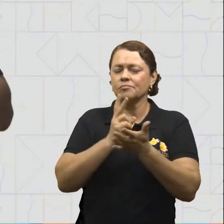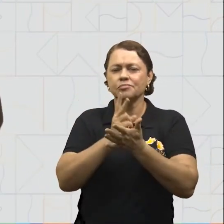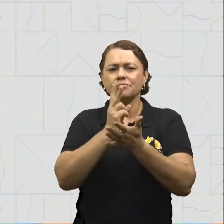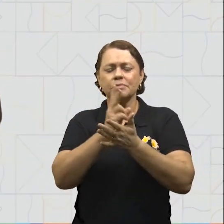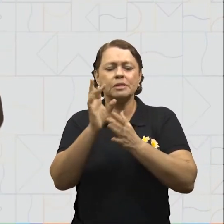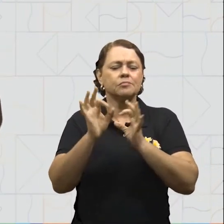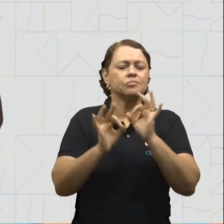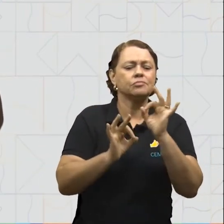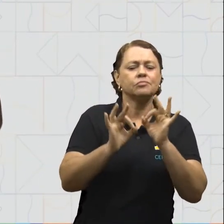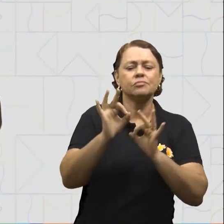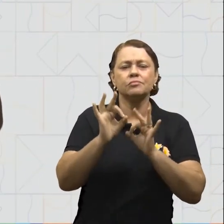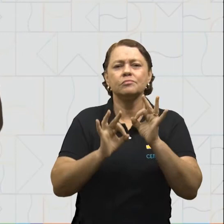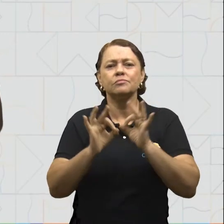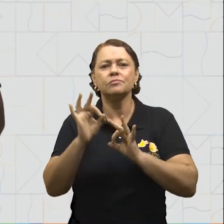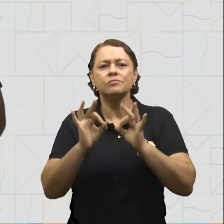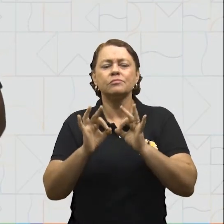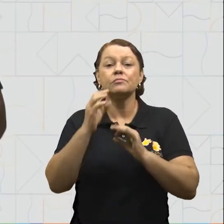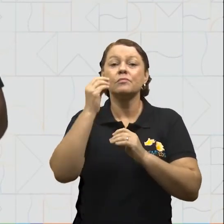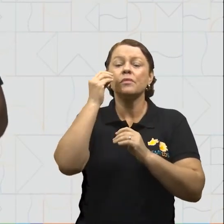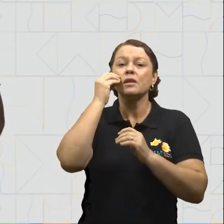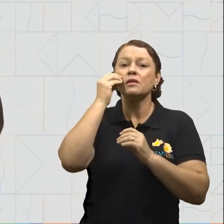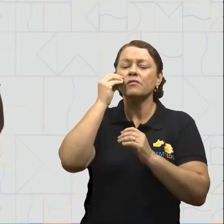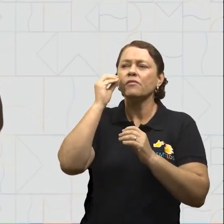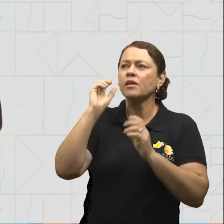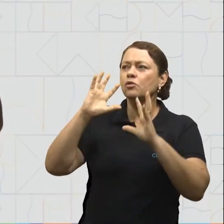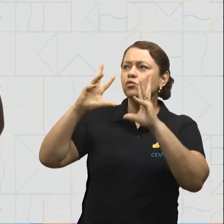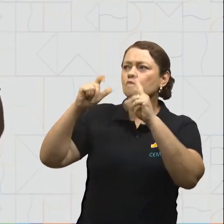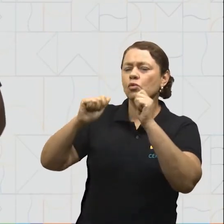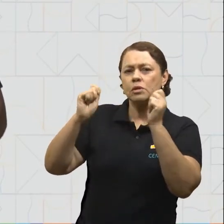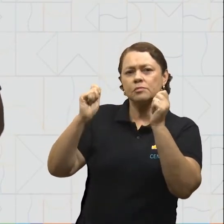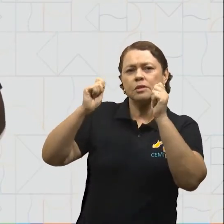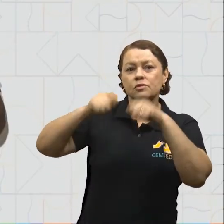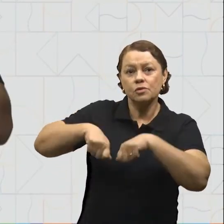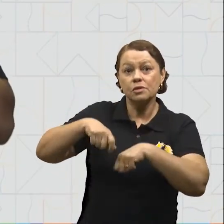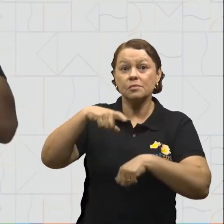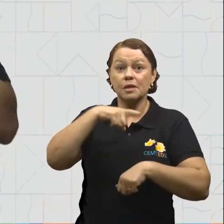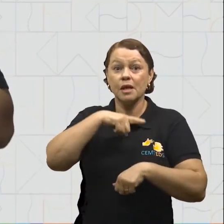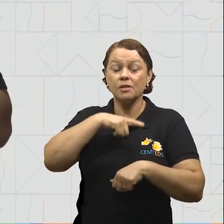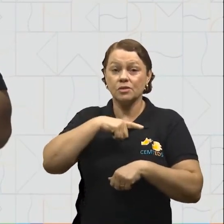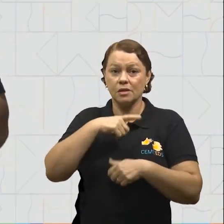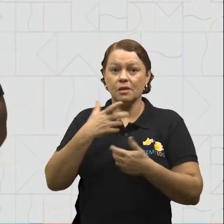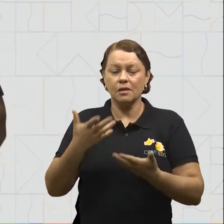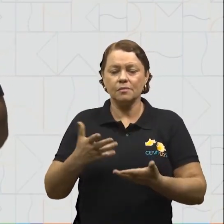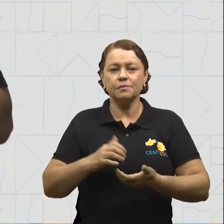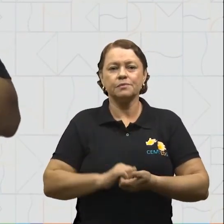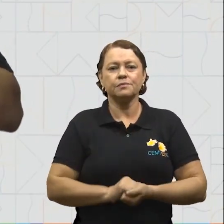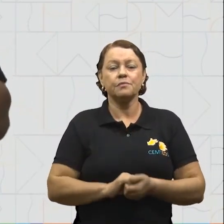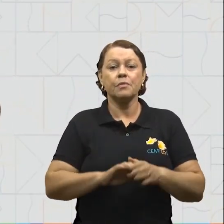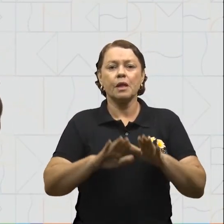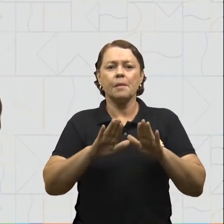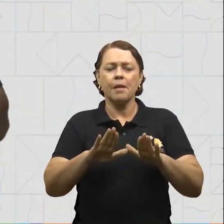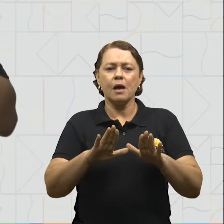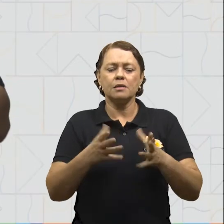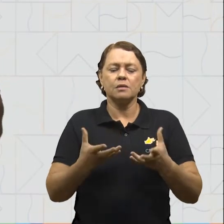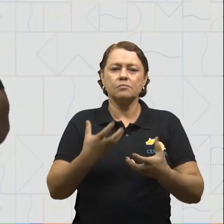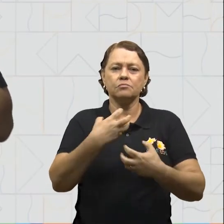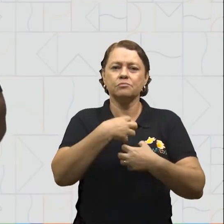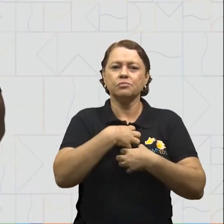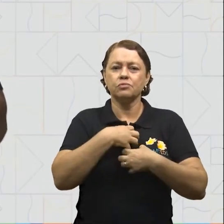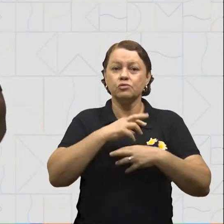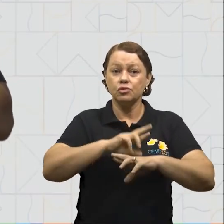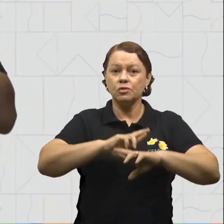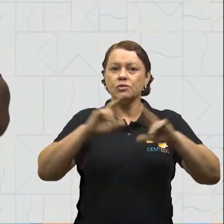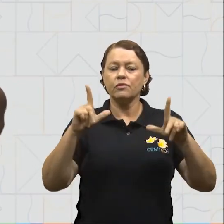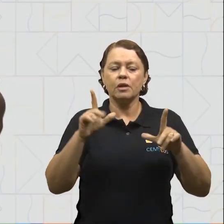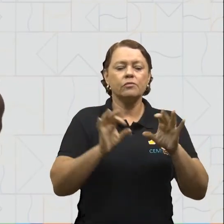ao máximo e estourando todas as possibilidades que temos agora de uma maneira diferente nós vamos